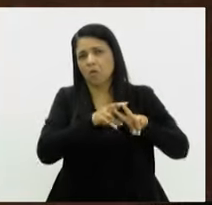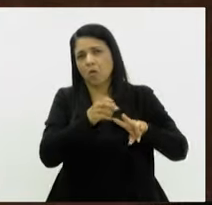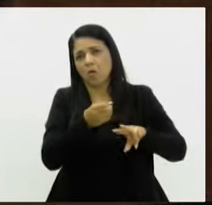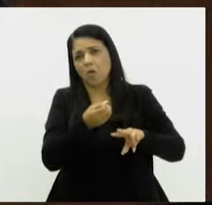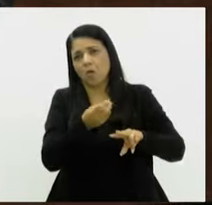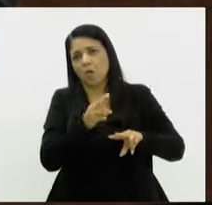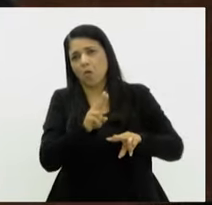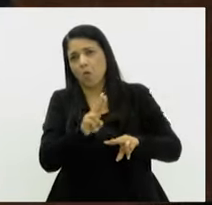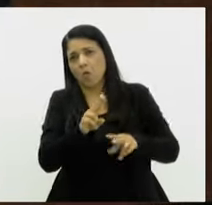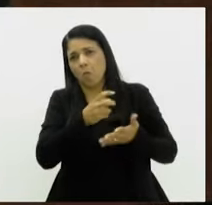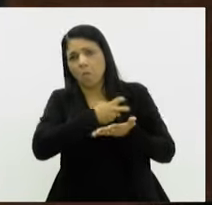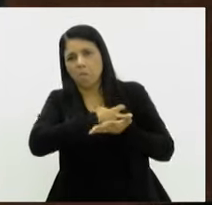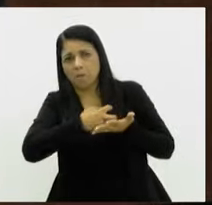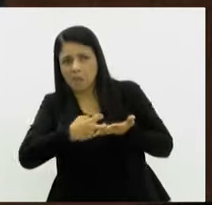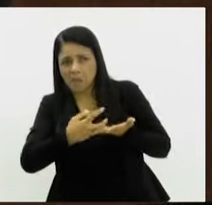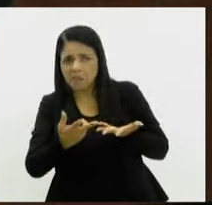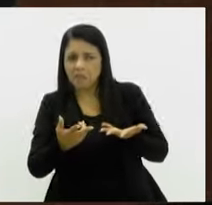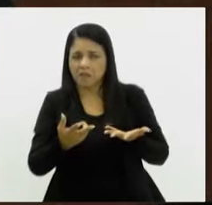cumprindo pena.